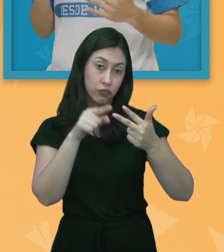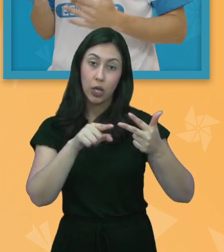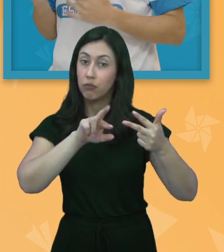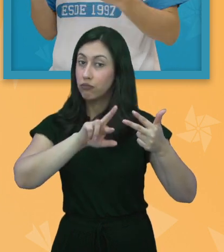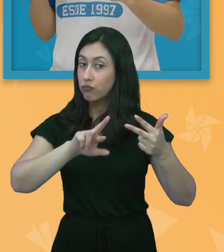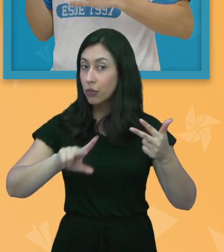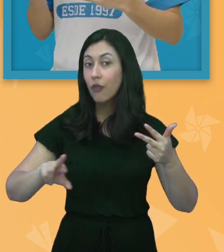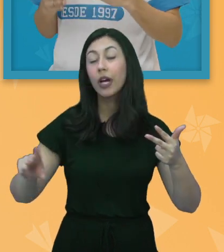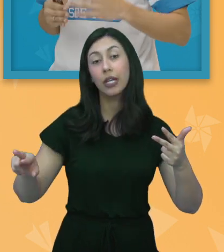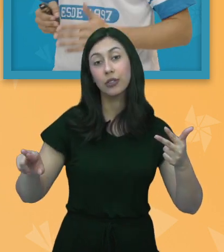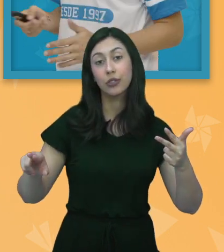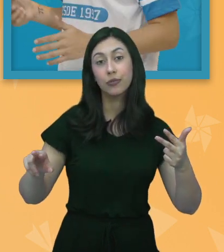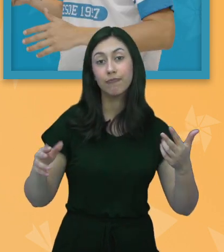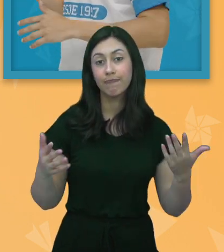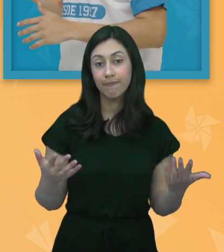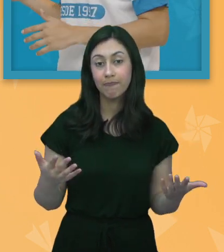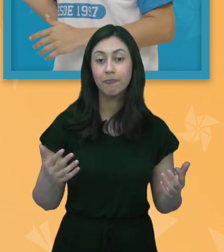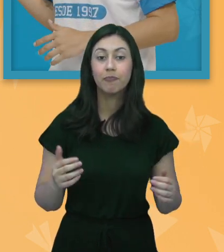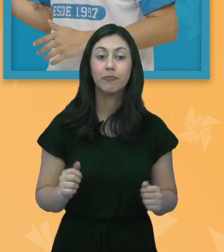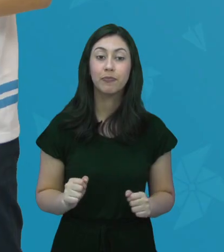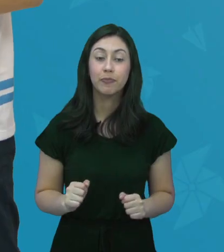diversos estados físicos diferentes.